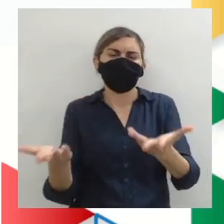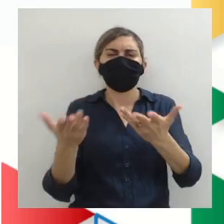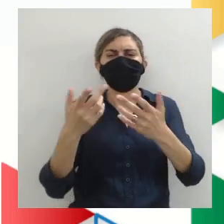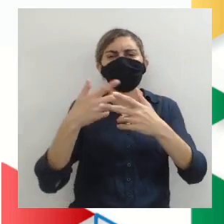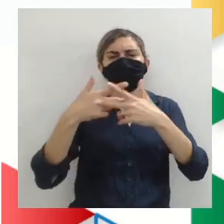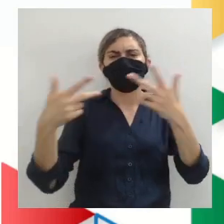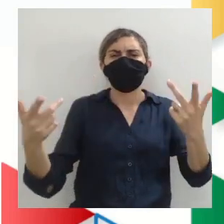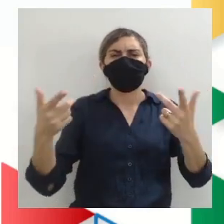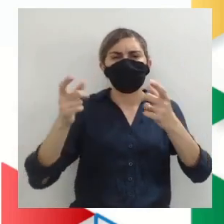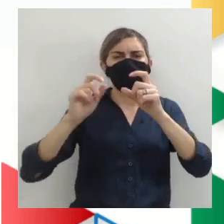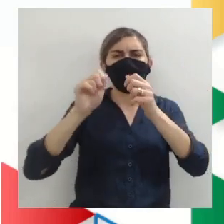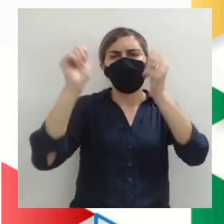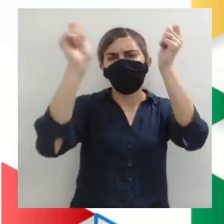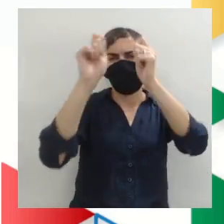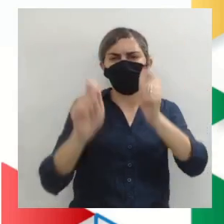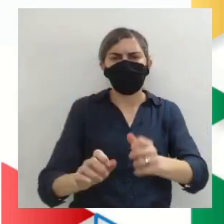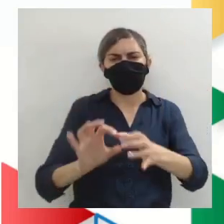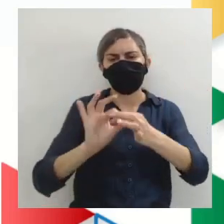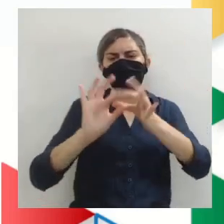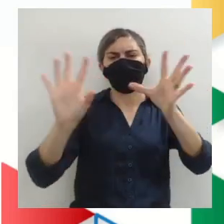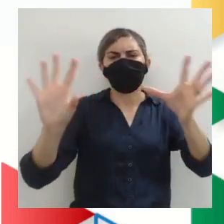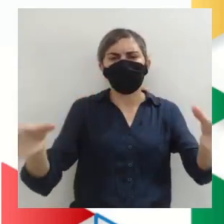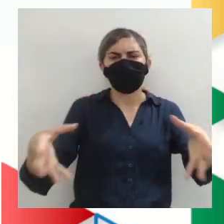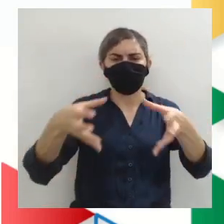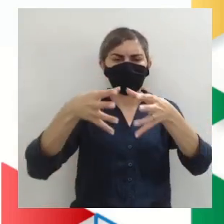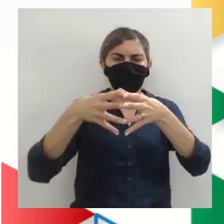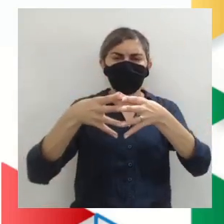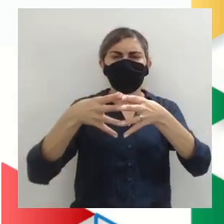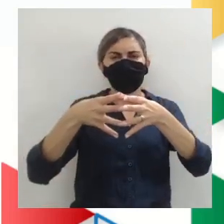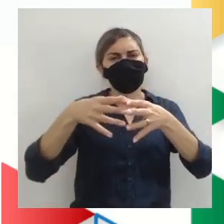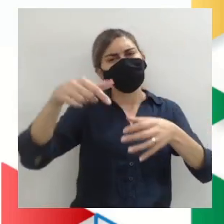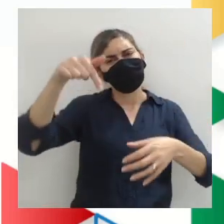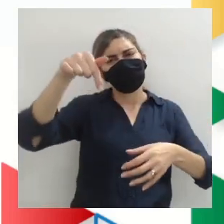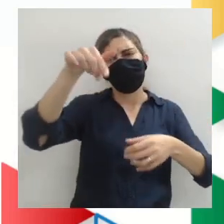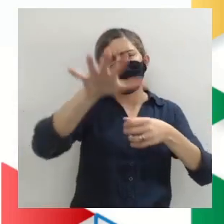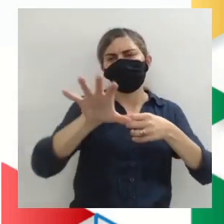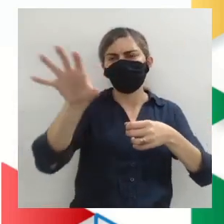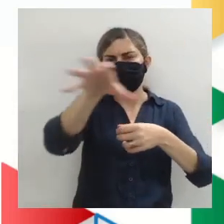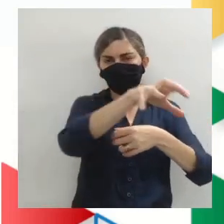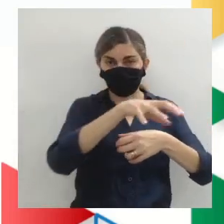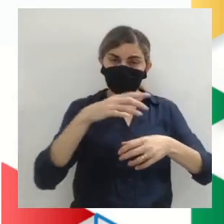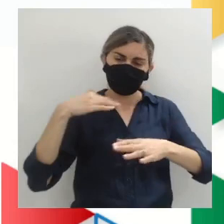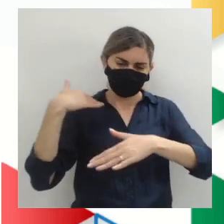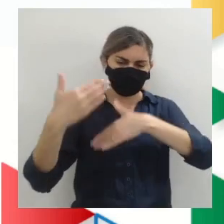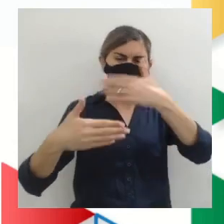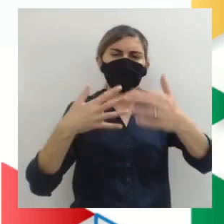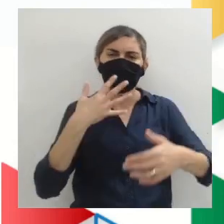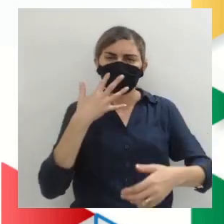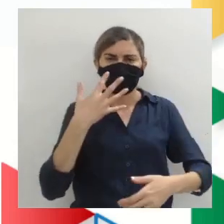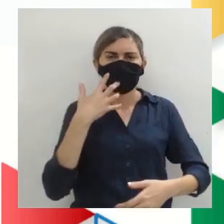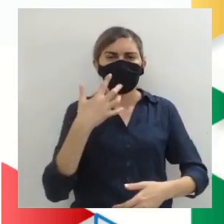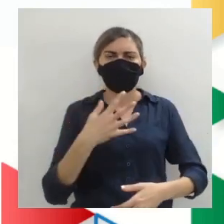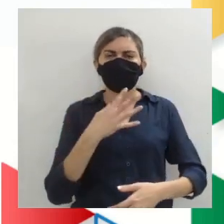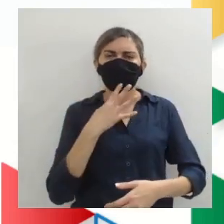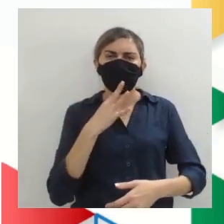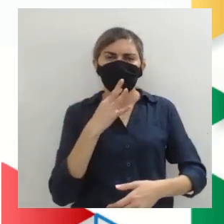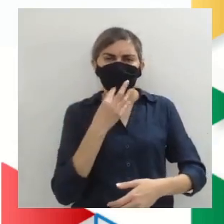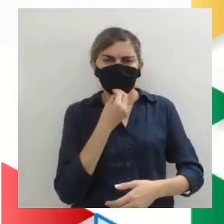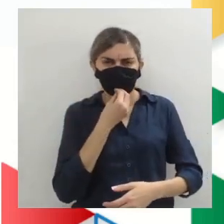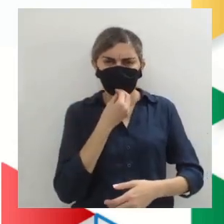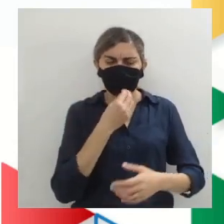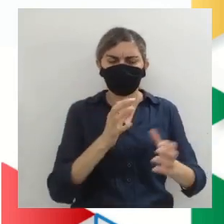chamadas artes liberais, um conjunto formado por 7 áreas que nós veremos do conhecimento, que